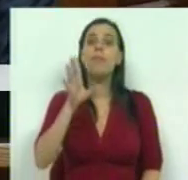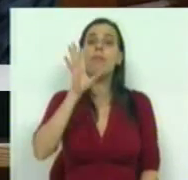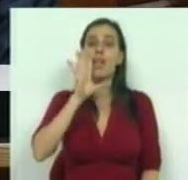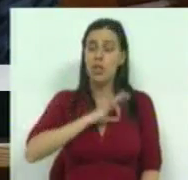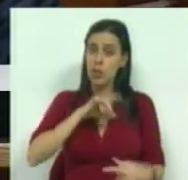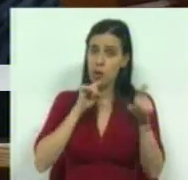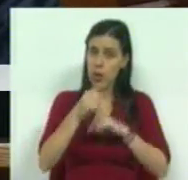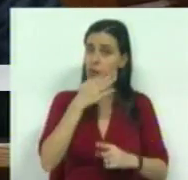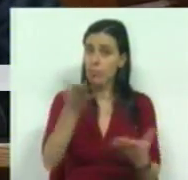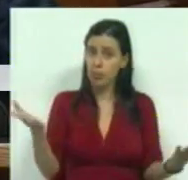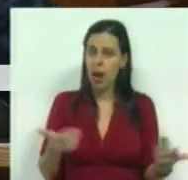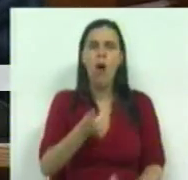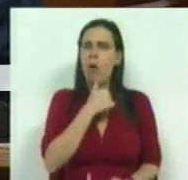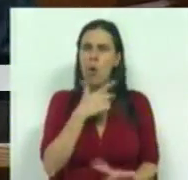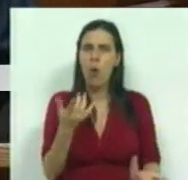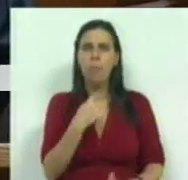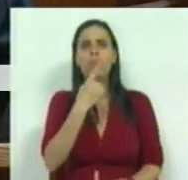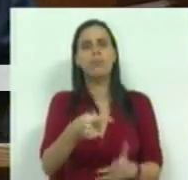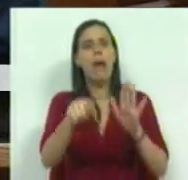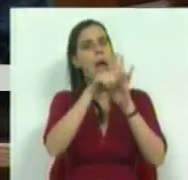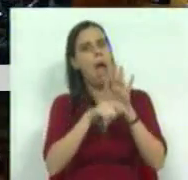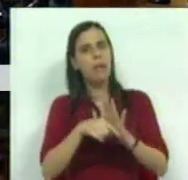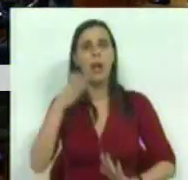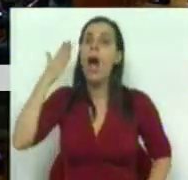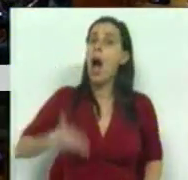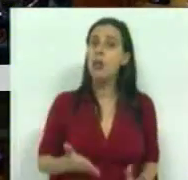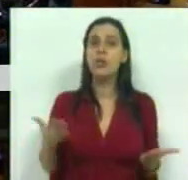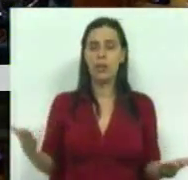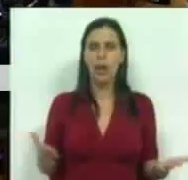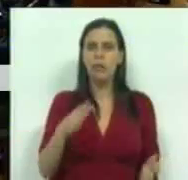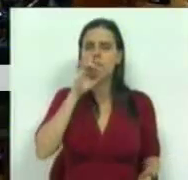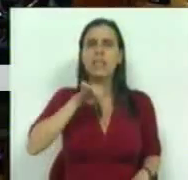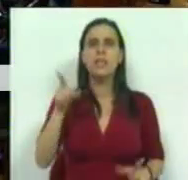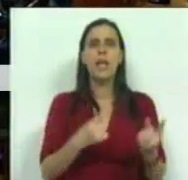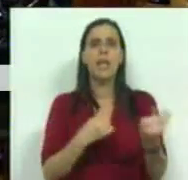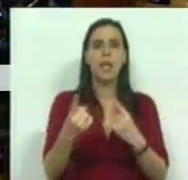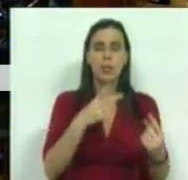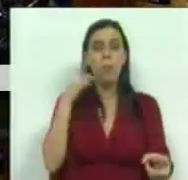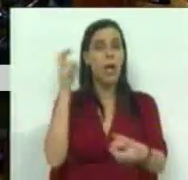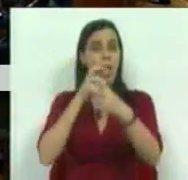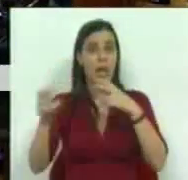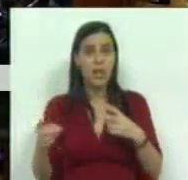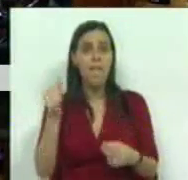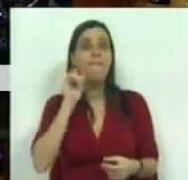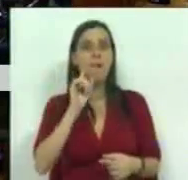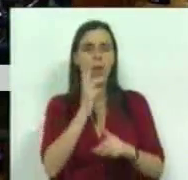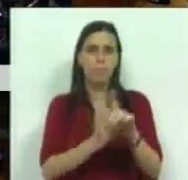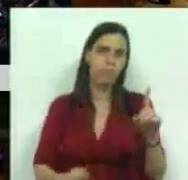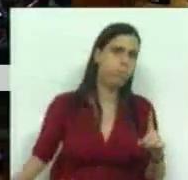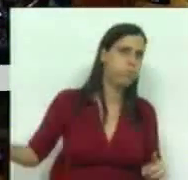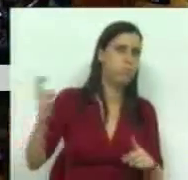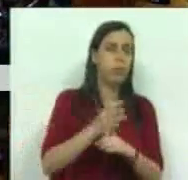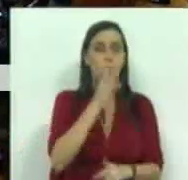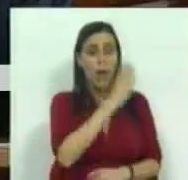Senhoras e senhores deputados, como é que podem falar de ética na austeridade quando os transportes e energia veem os seus valores subir acima